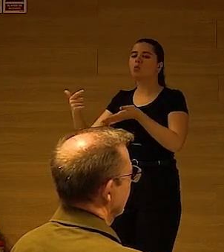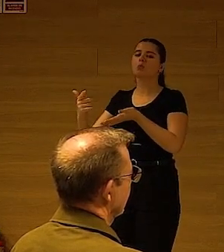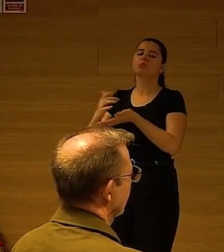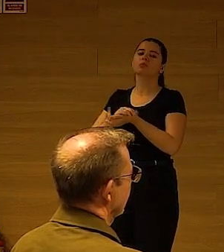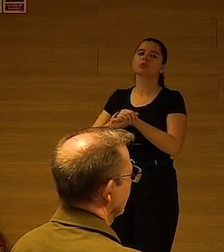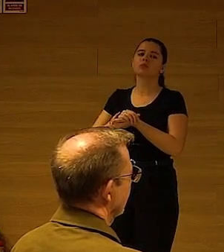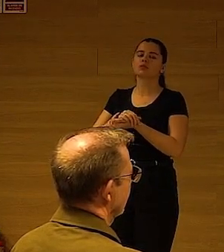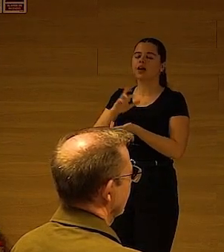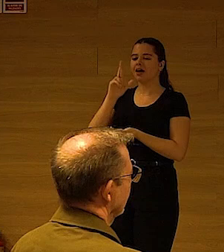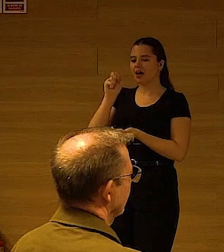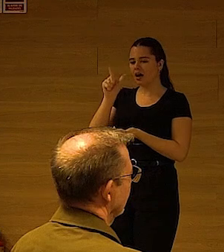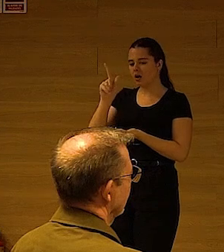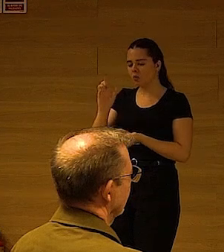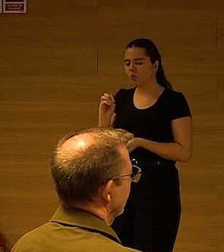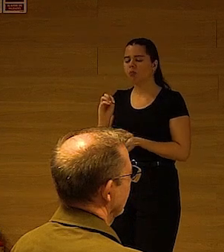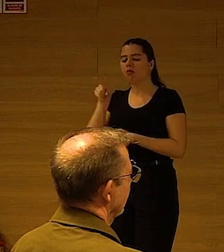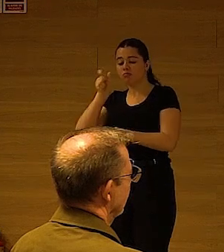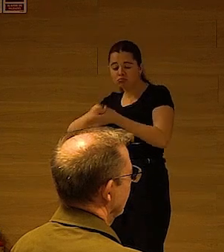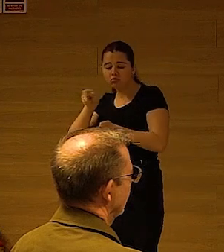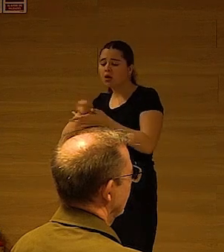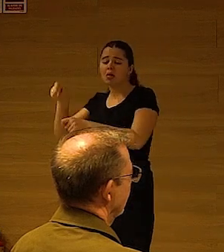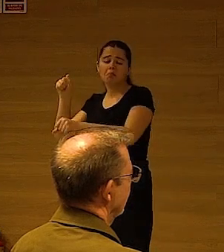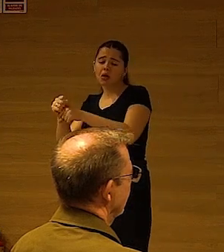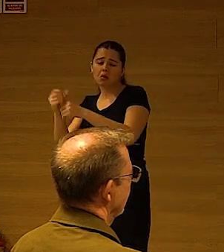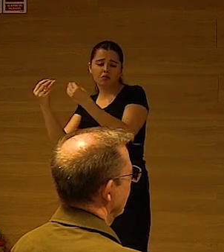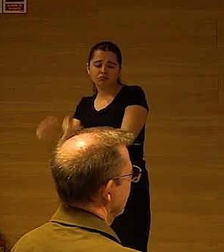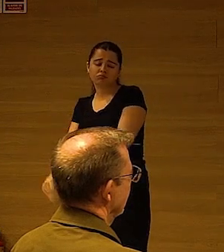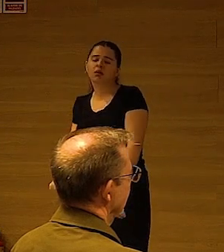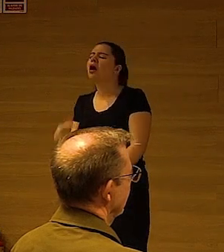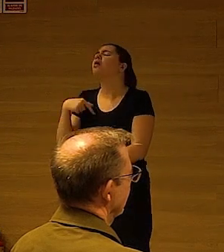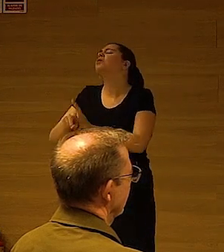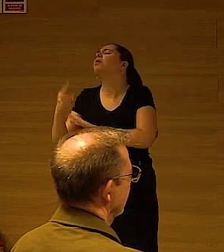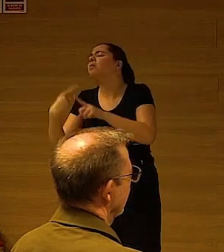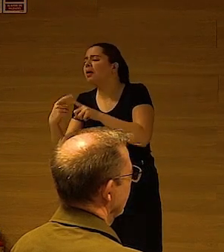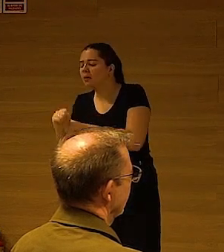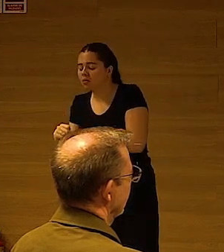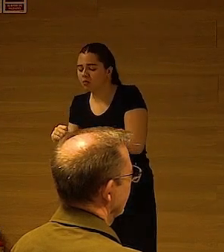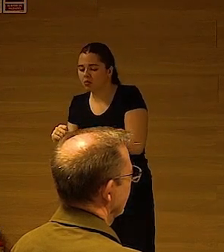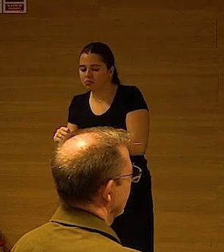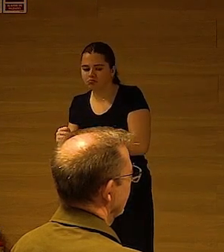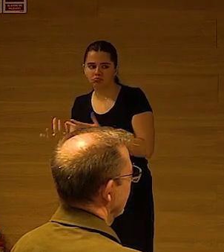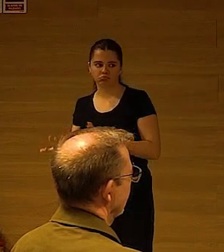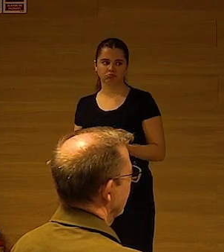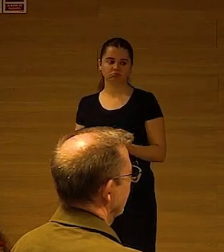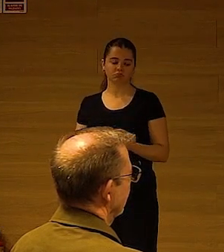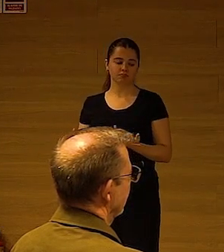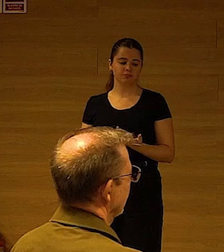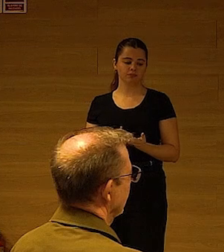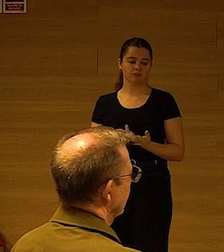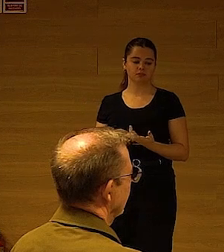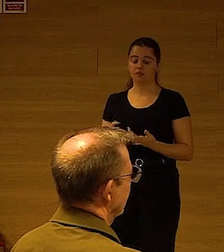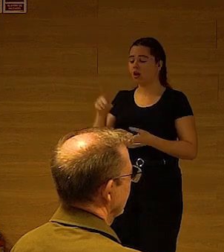parou de escrever, e eu falei, Raduan, por que você parou? Assim, não se faz nada com paixão